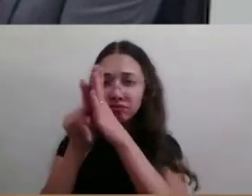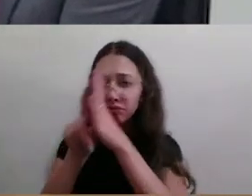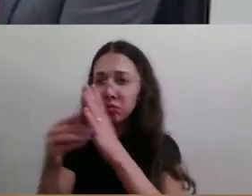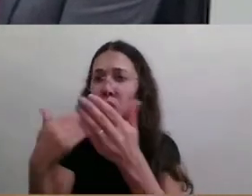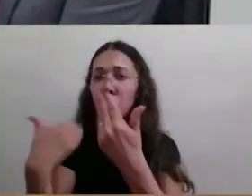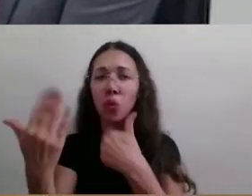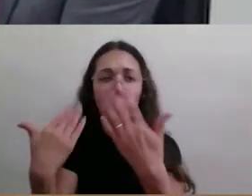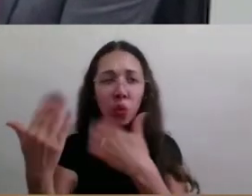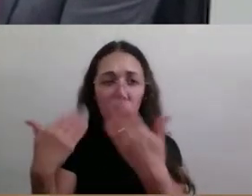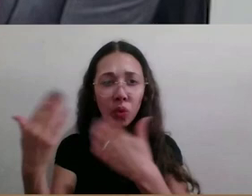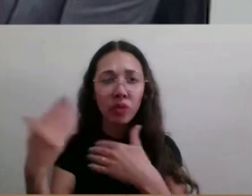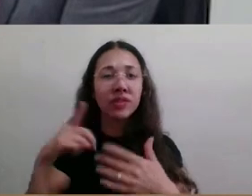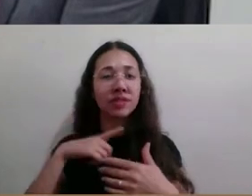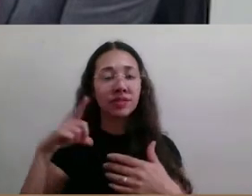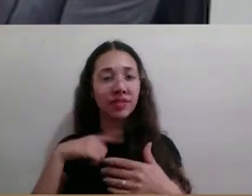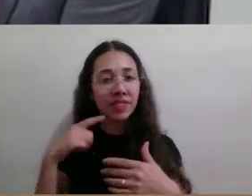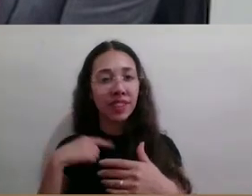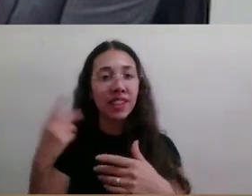procurador federal.